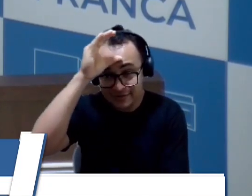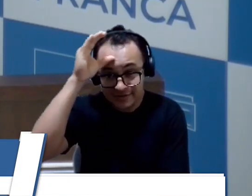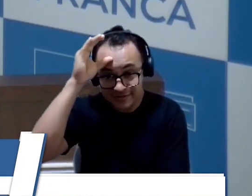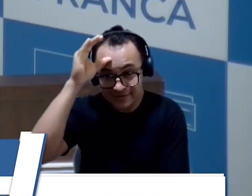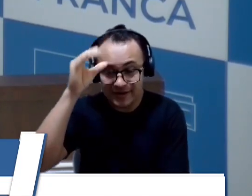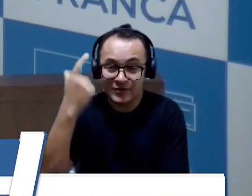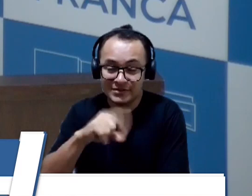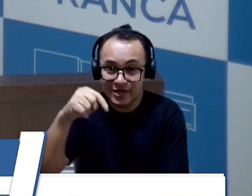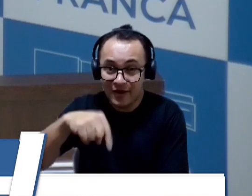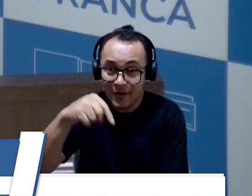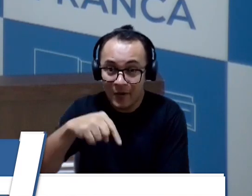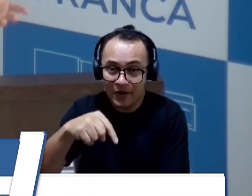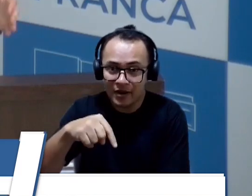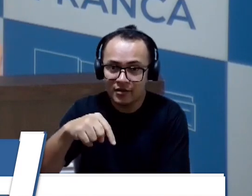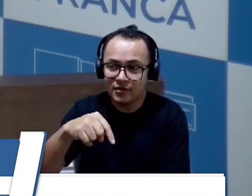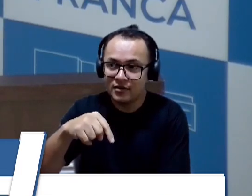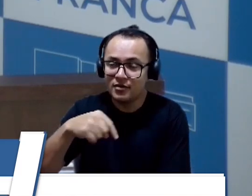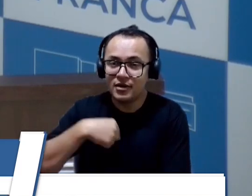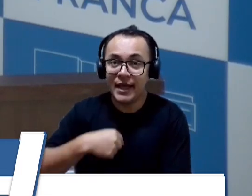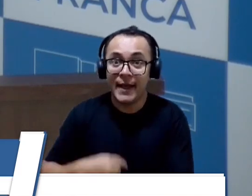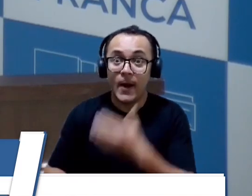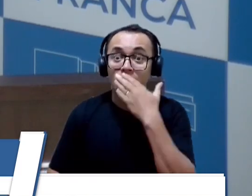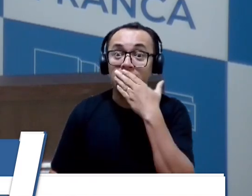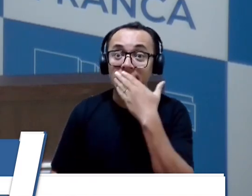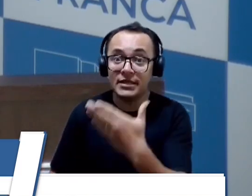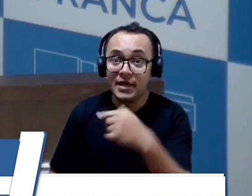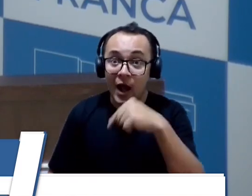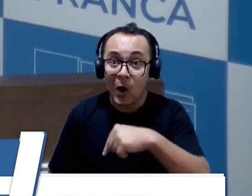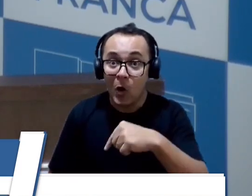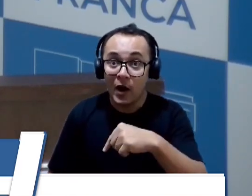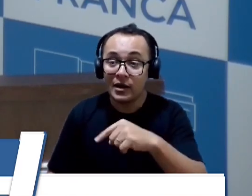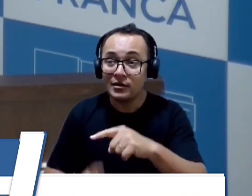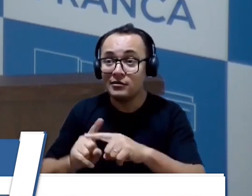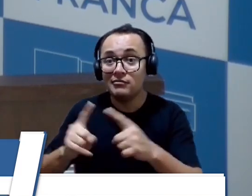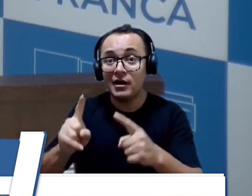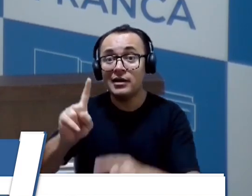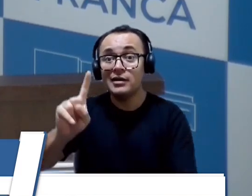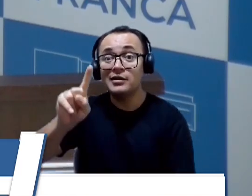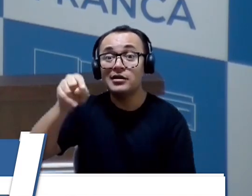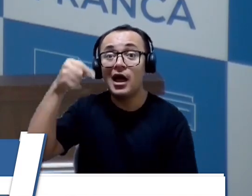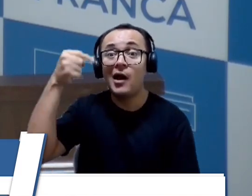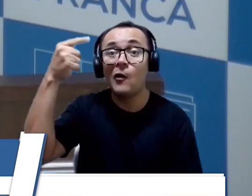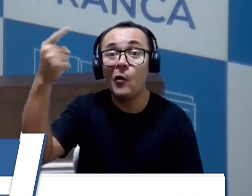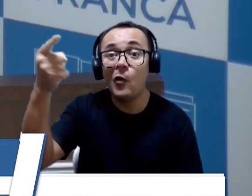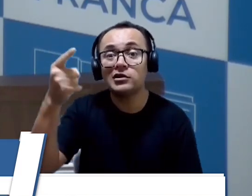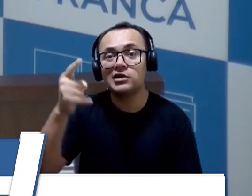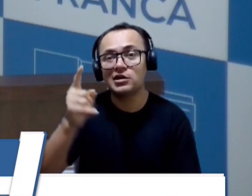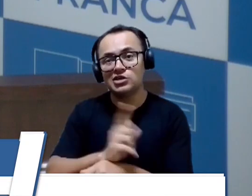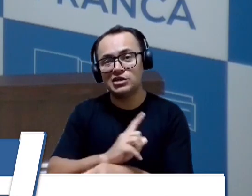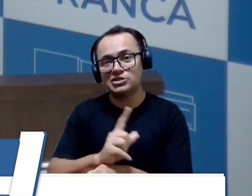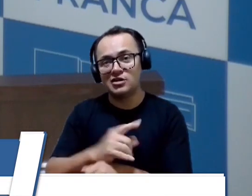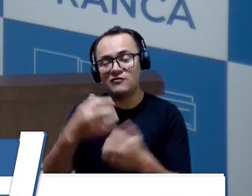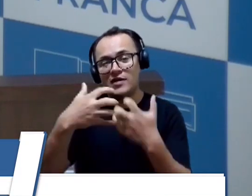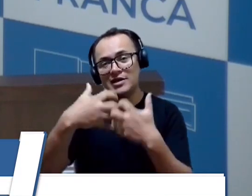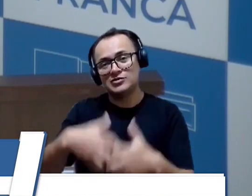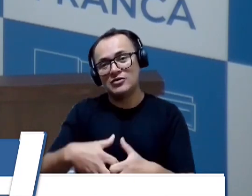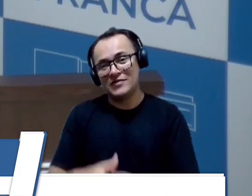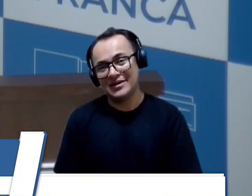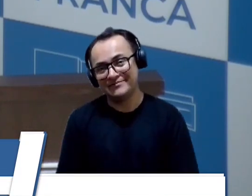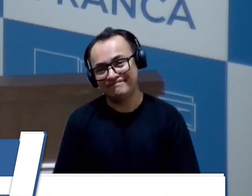de repente só na outra gestão que vai se concluir. Então, tem que realmente o